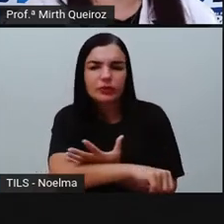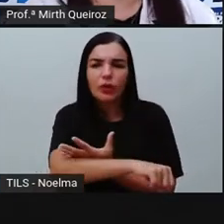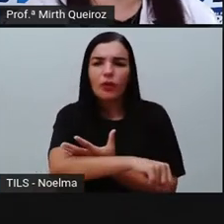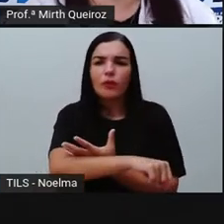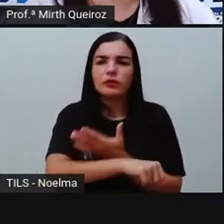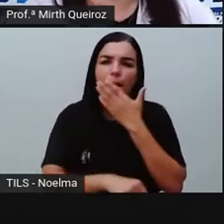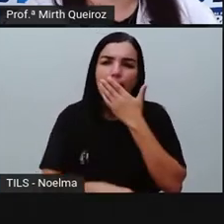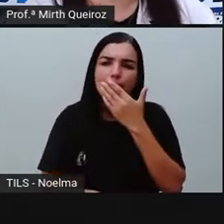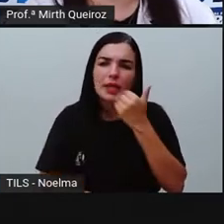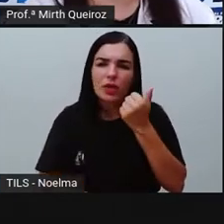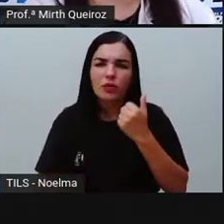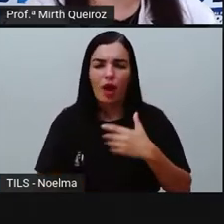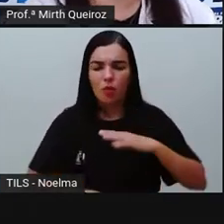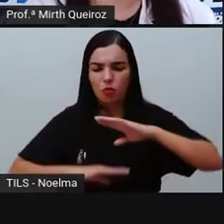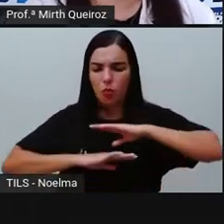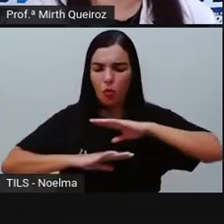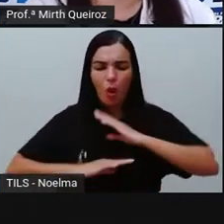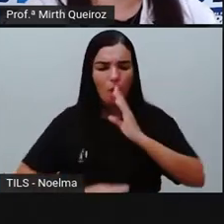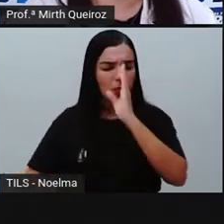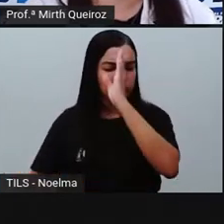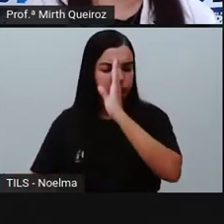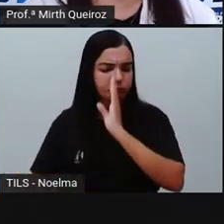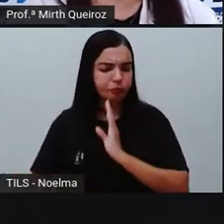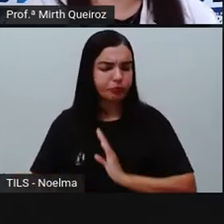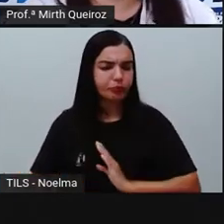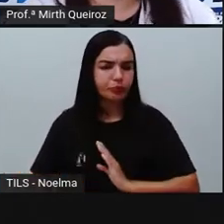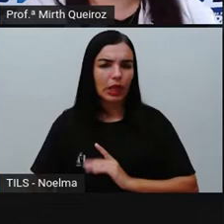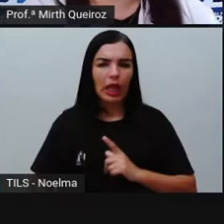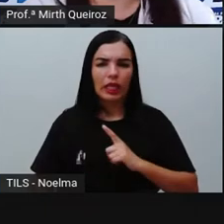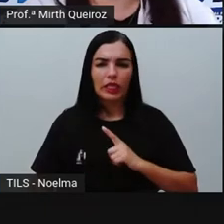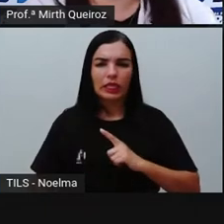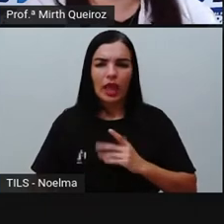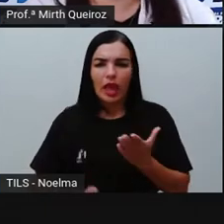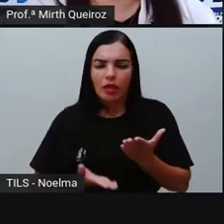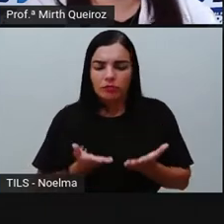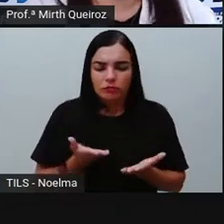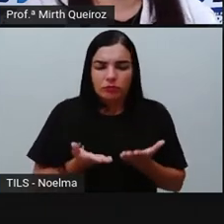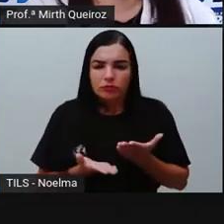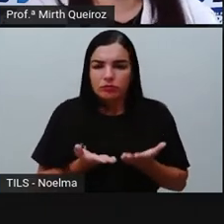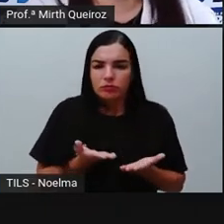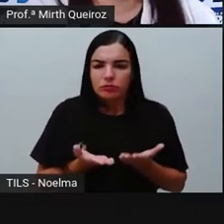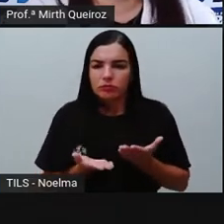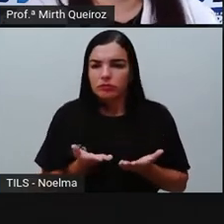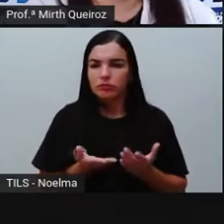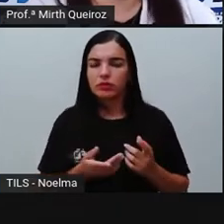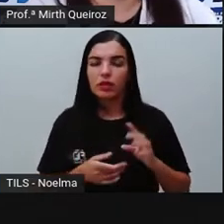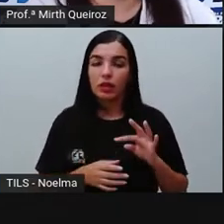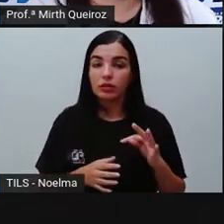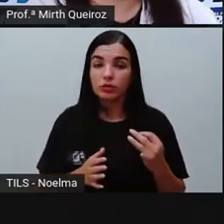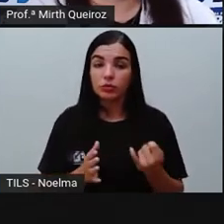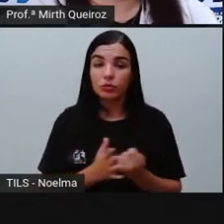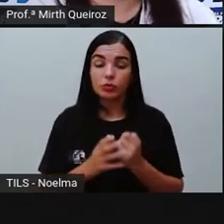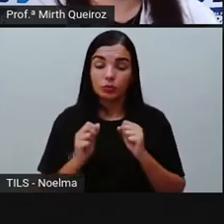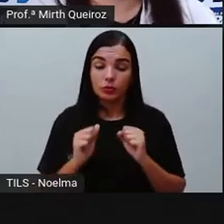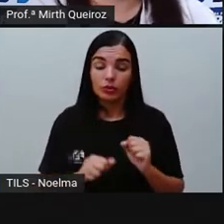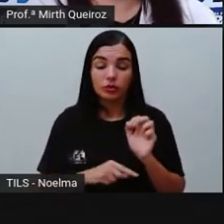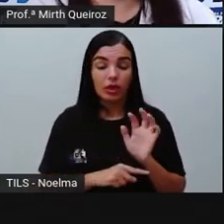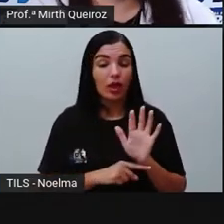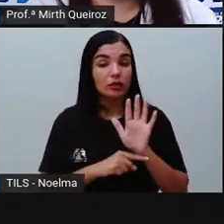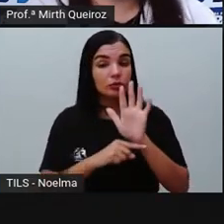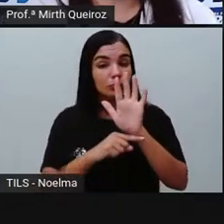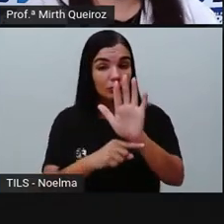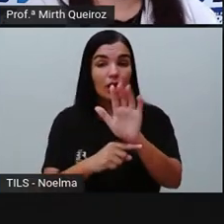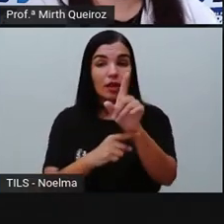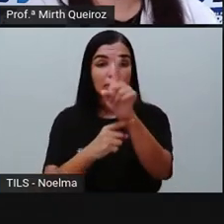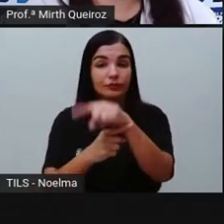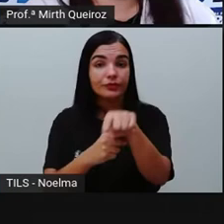a melhorar a postura corporal, né? Ter mais equilíbrio. Tudo isso aí, essa atividade física, ela